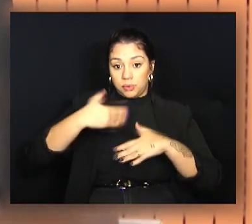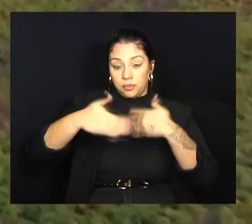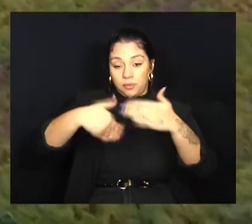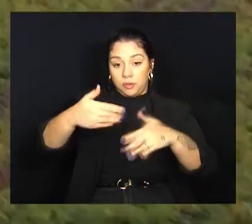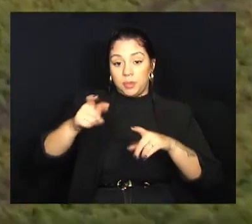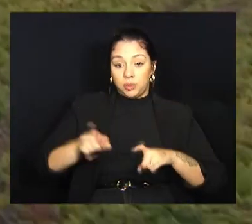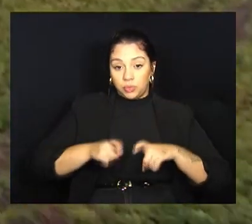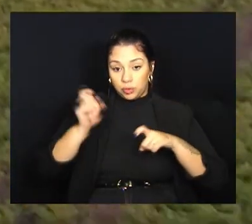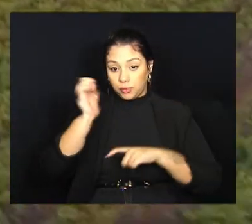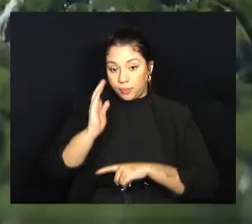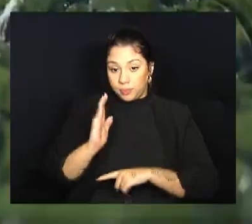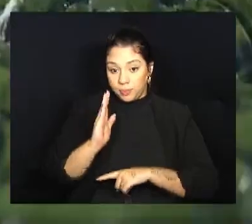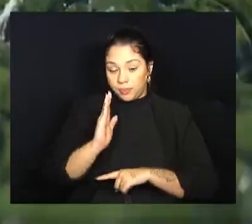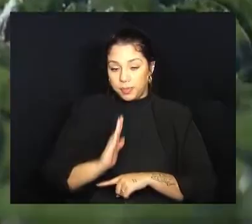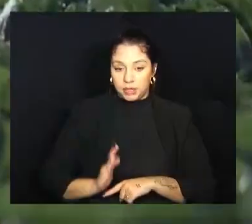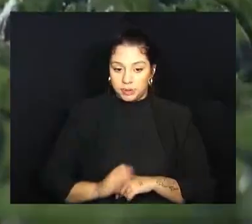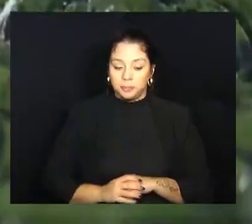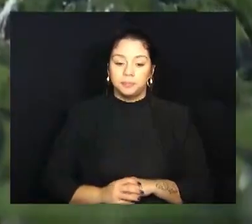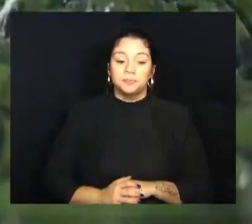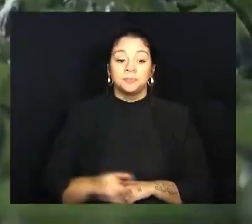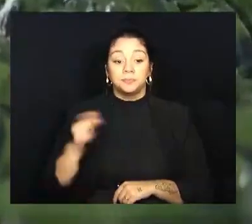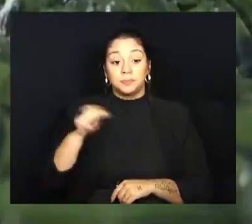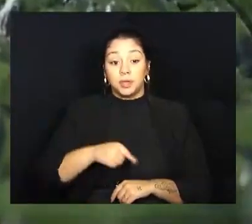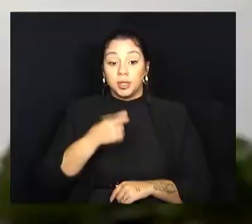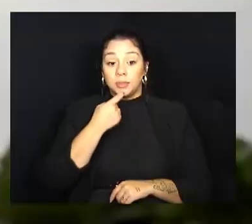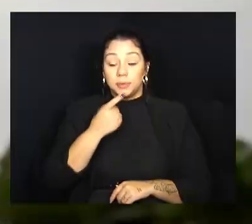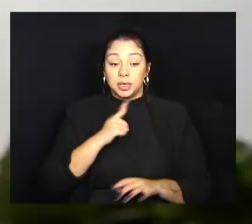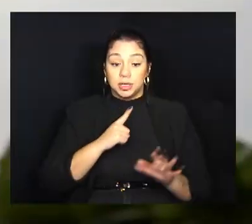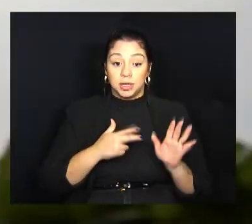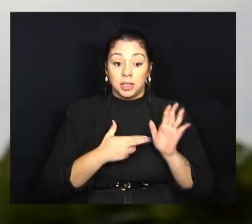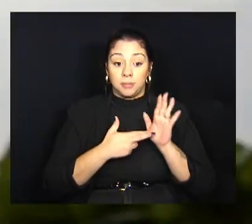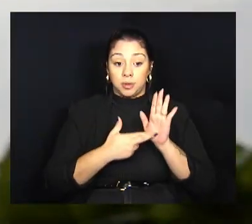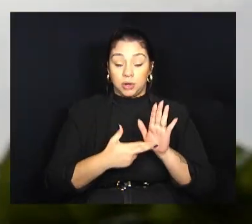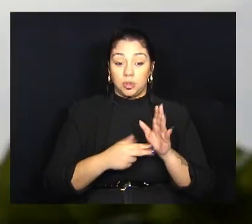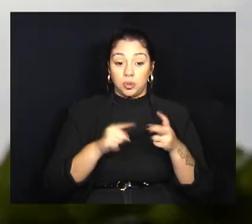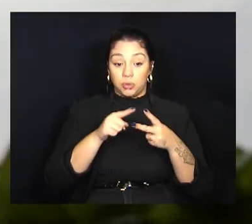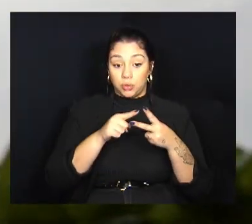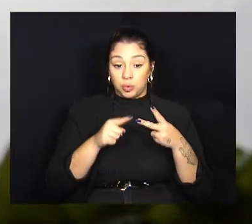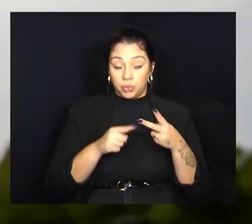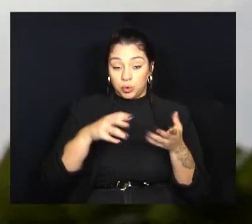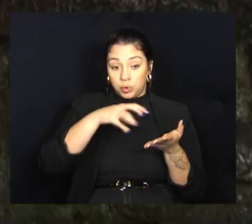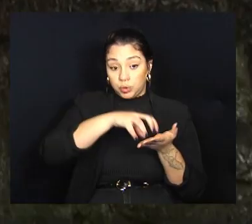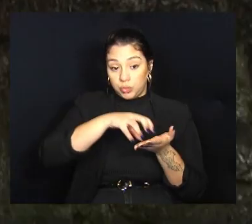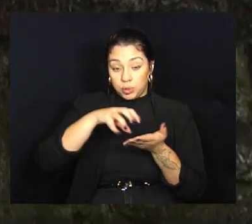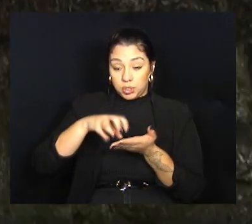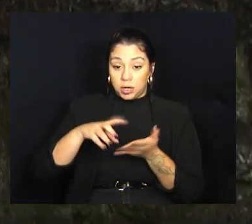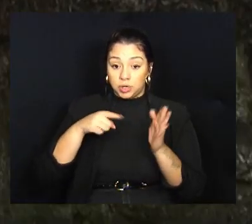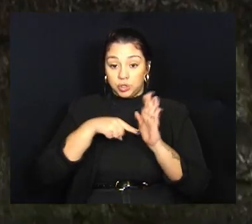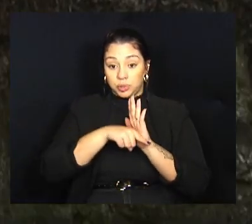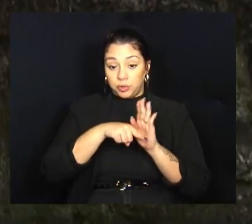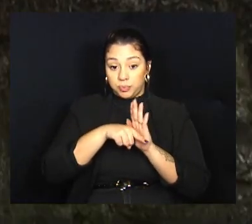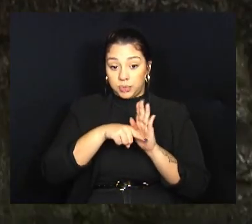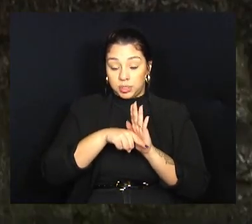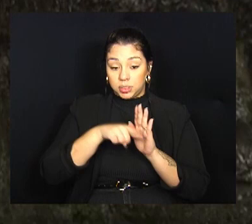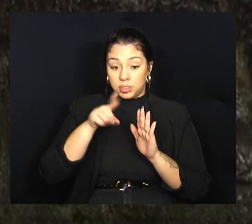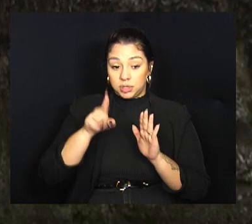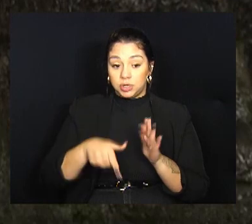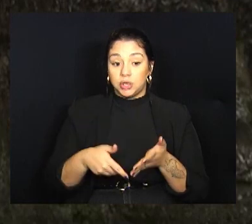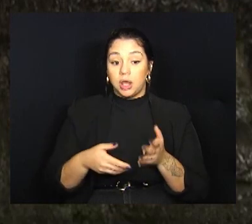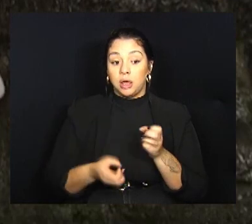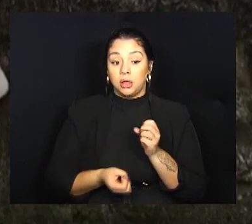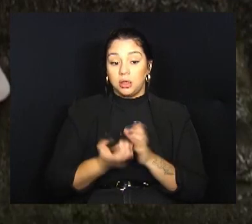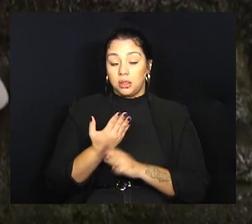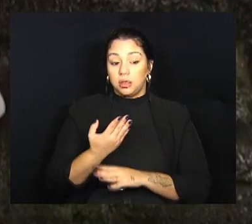no país. Em Campinas, ela está representada por 2 unidades de pesquisa estabelecidas desde a década